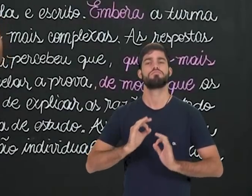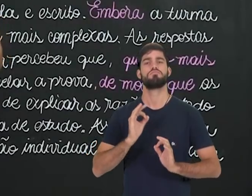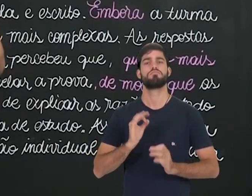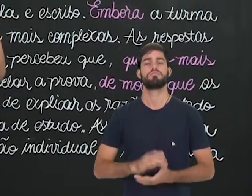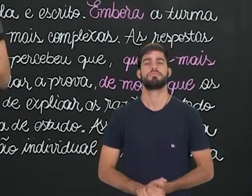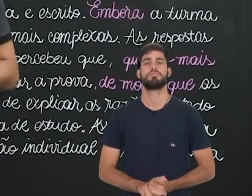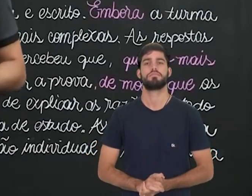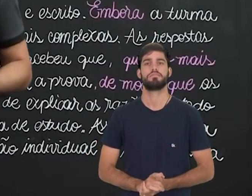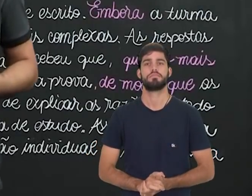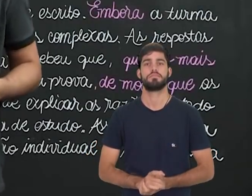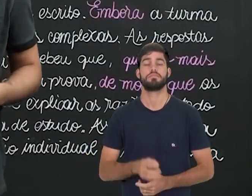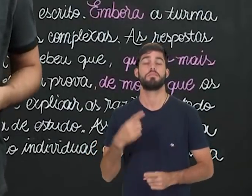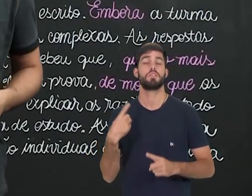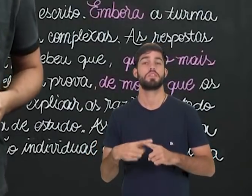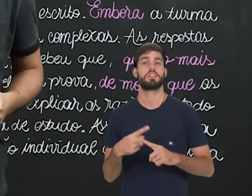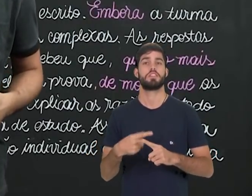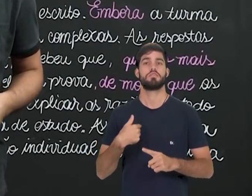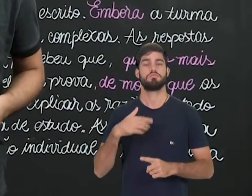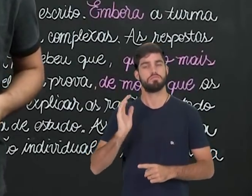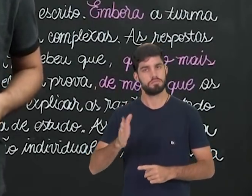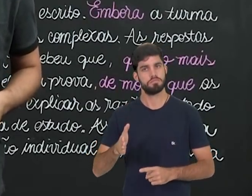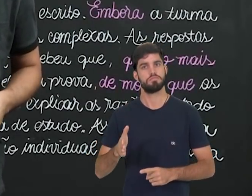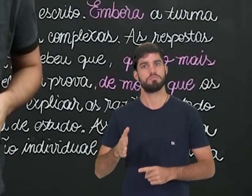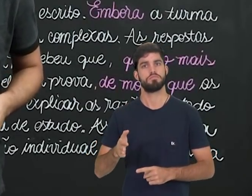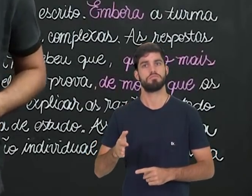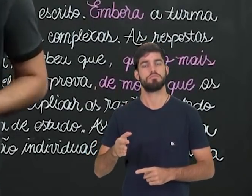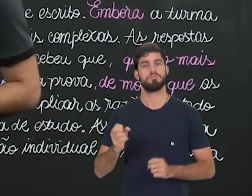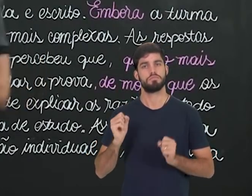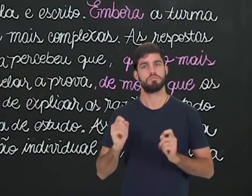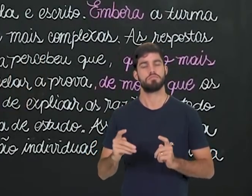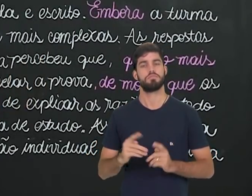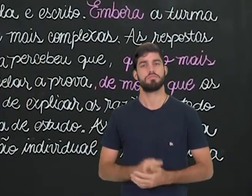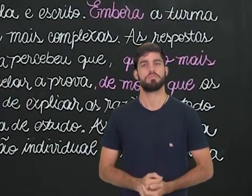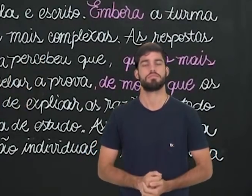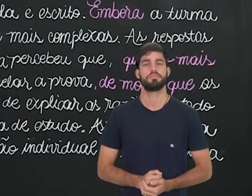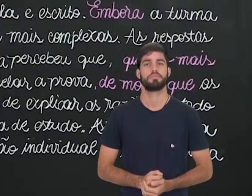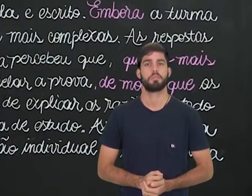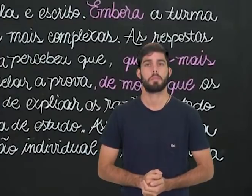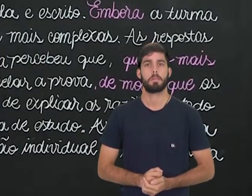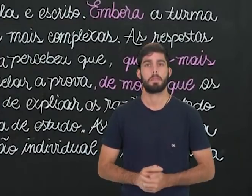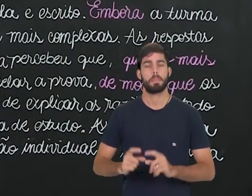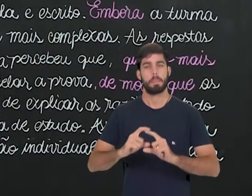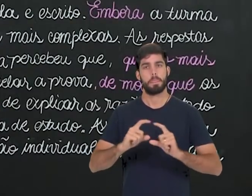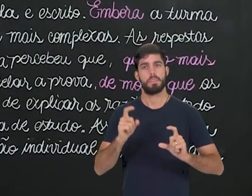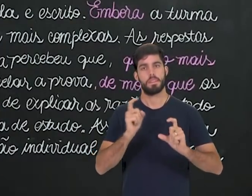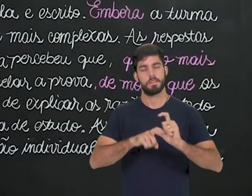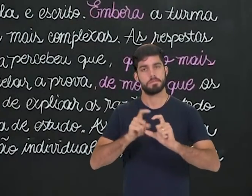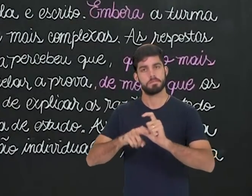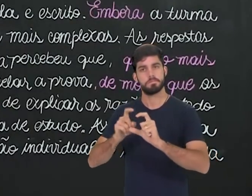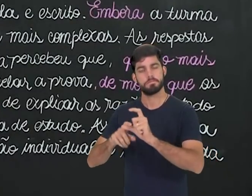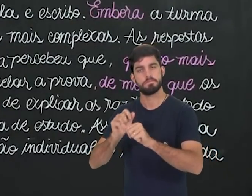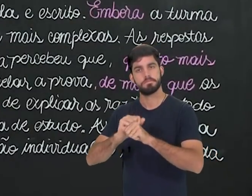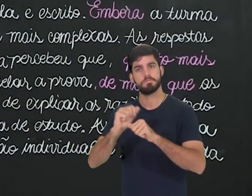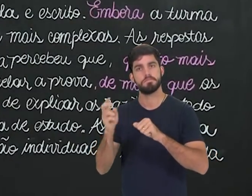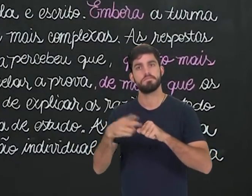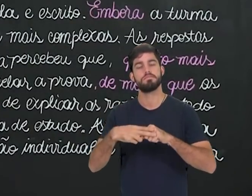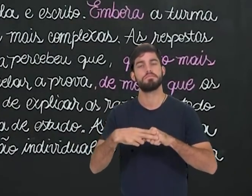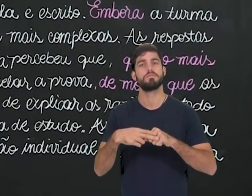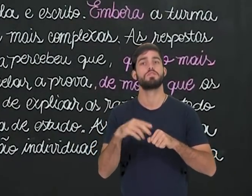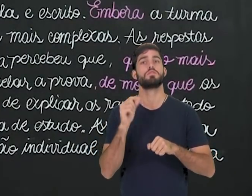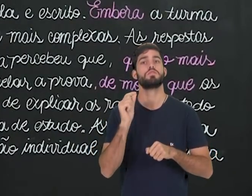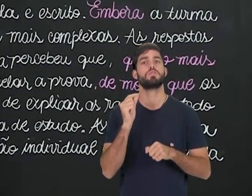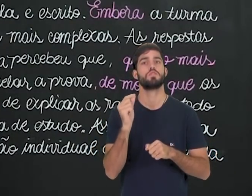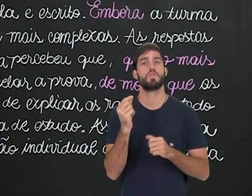fazer o teste é o fato de eu estar preparado para esse teste. As orações subordinadas adverbiais podem também ter